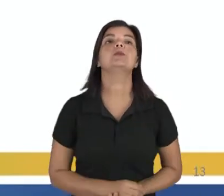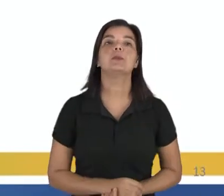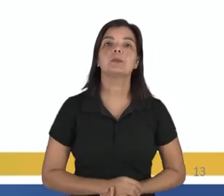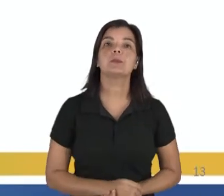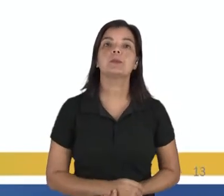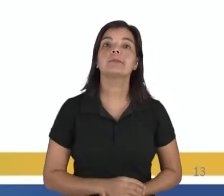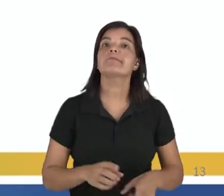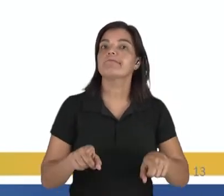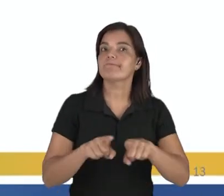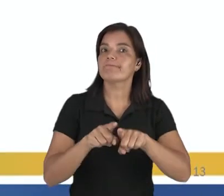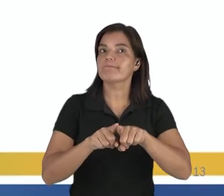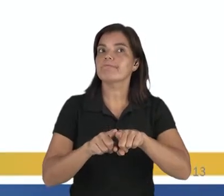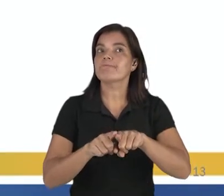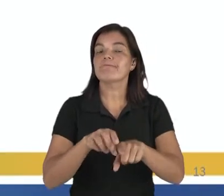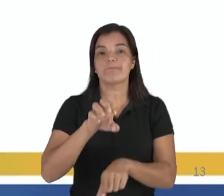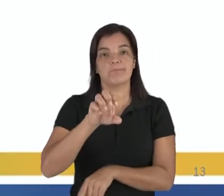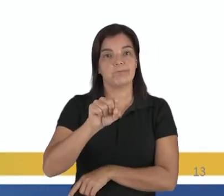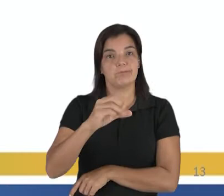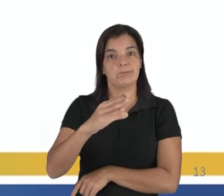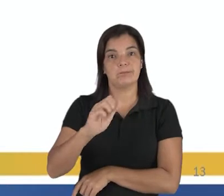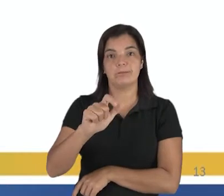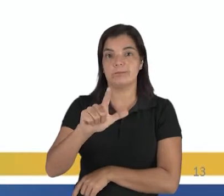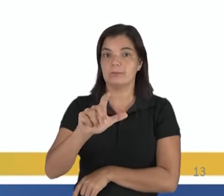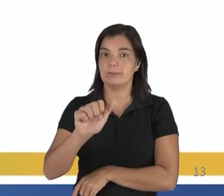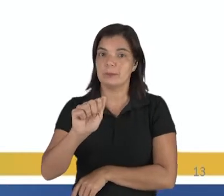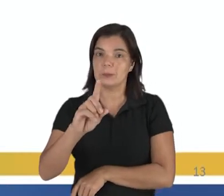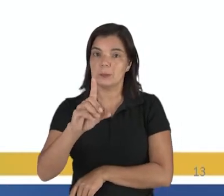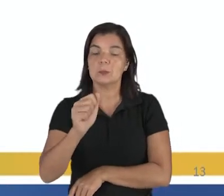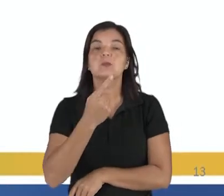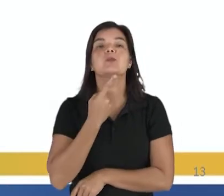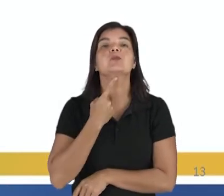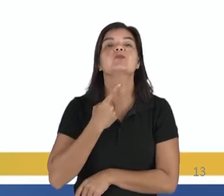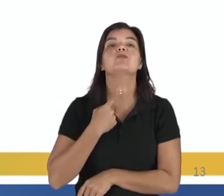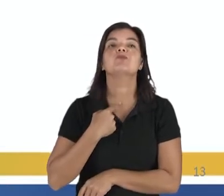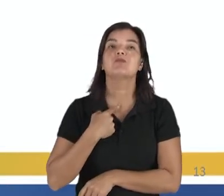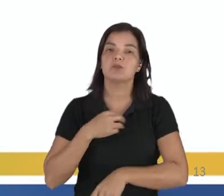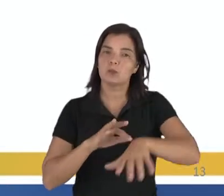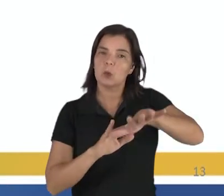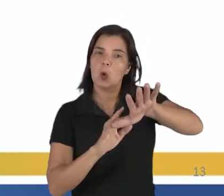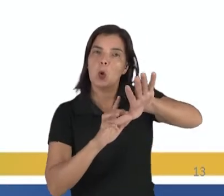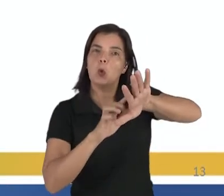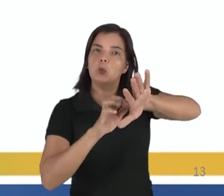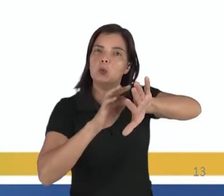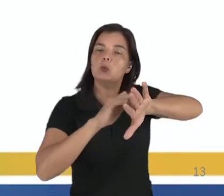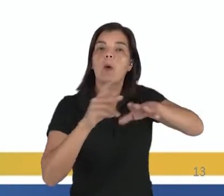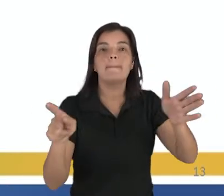E temos também a escalada. O desejo de subir, de alcançar o topo, é